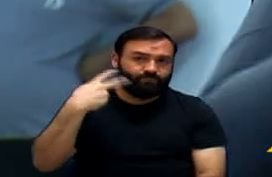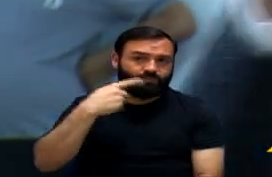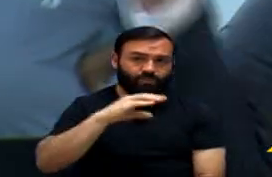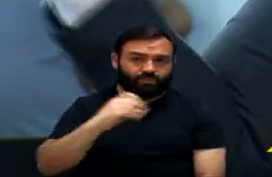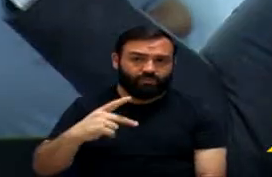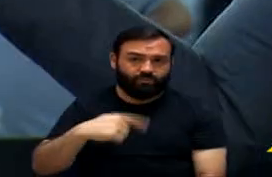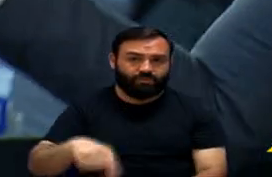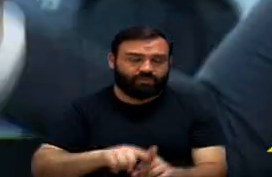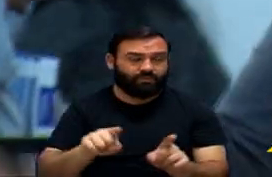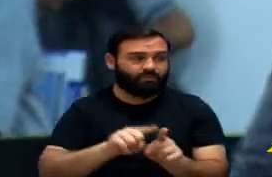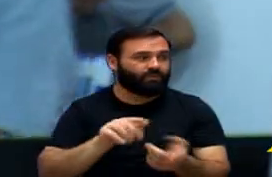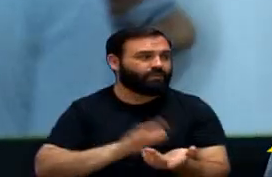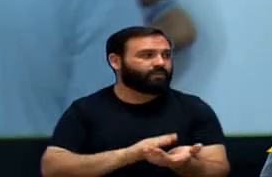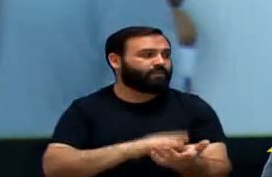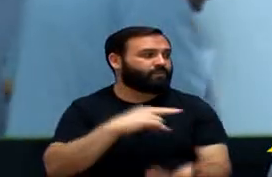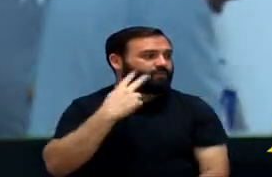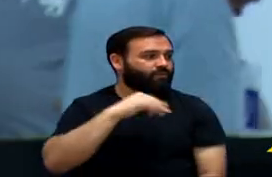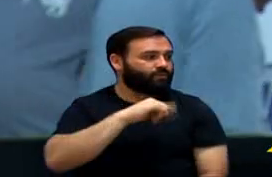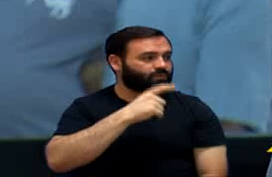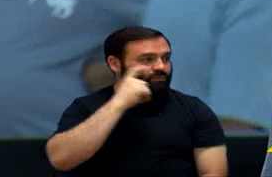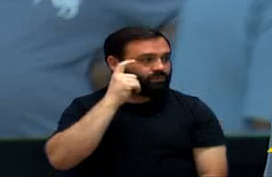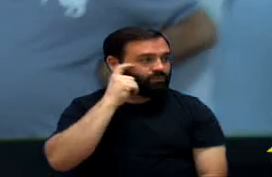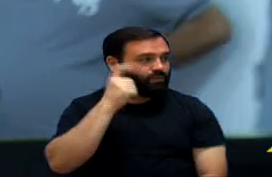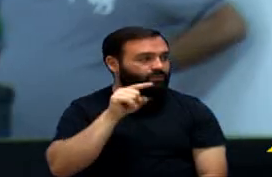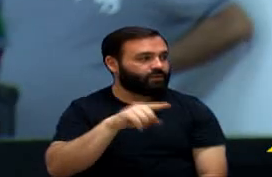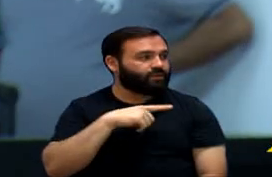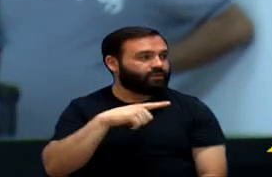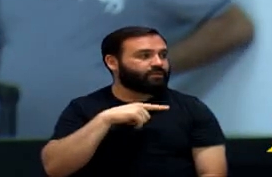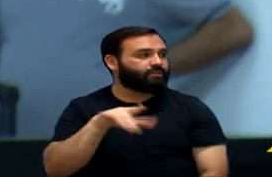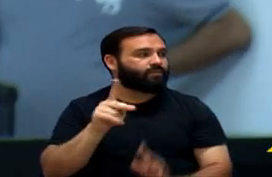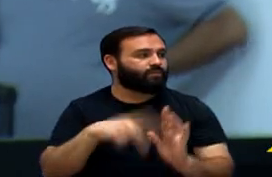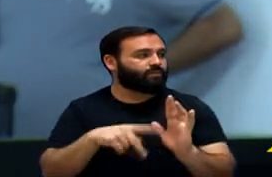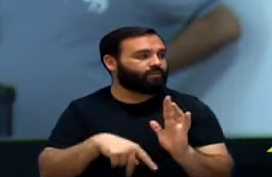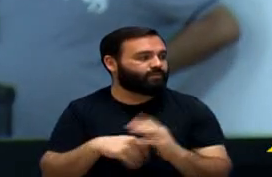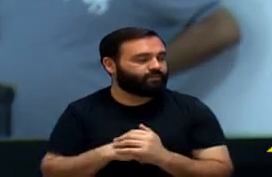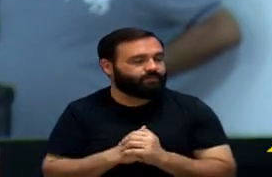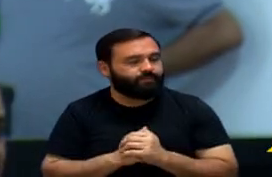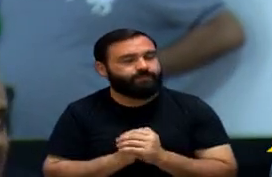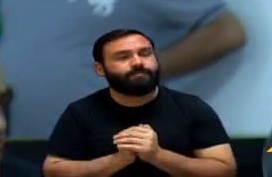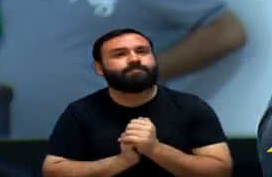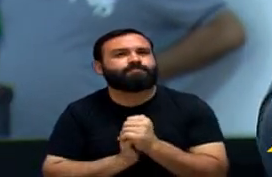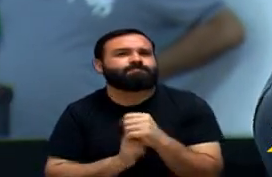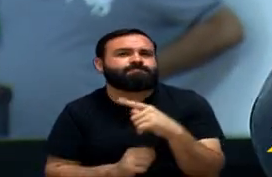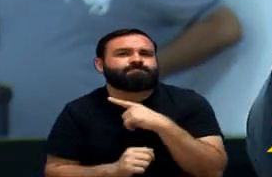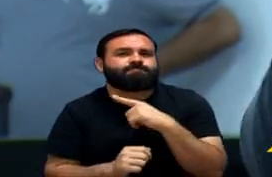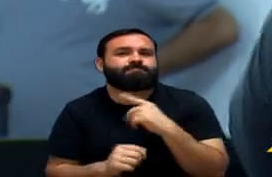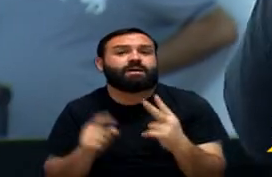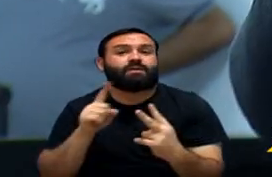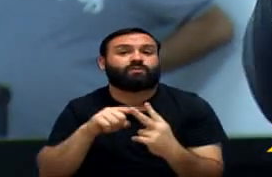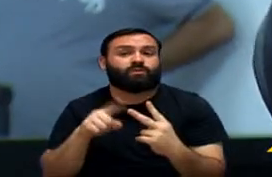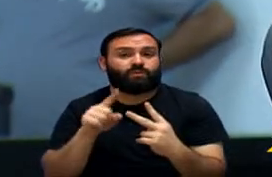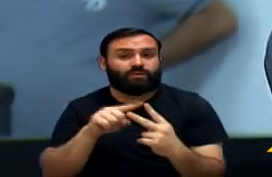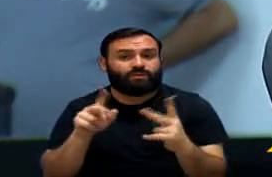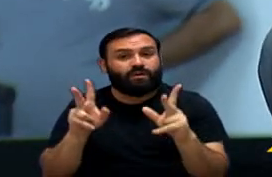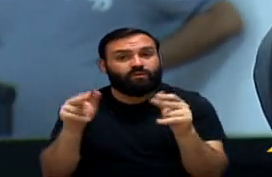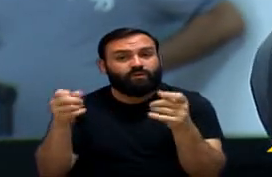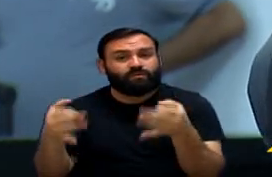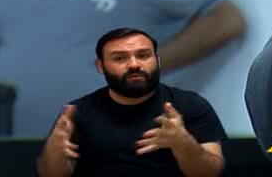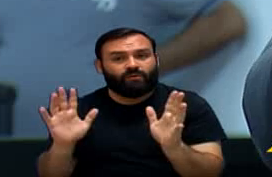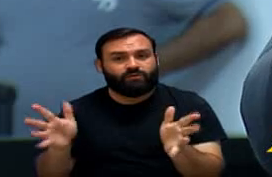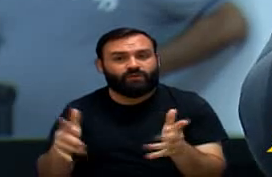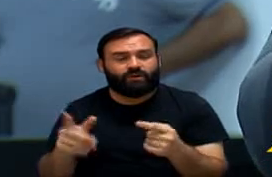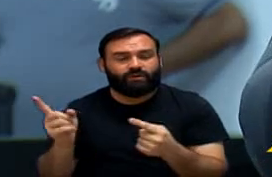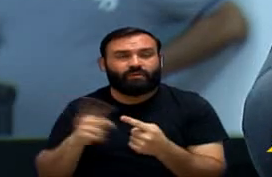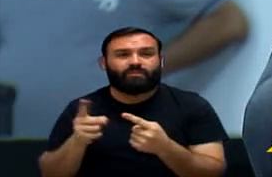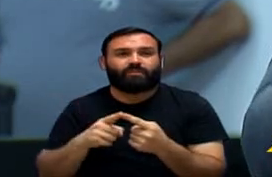Cristiano Parabéns também ao Vereador João donizet pelo pelo projeto eh existem dois tipos né Como o próprio Pastor Luiz